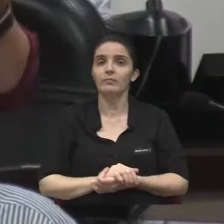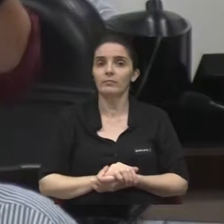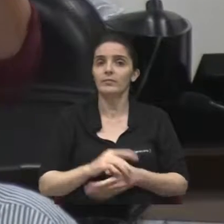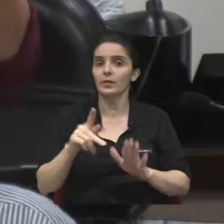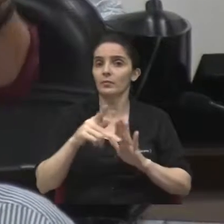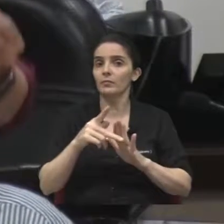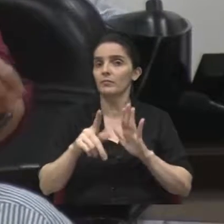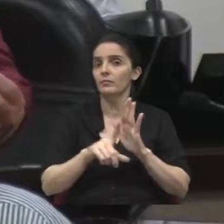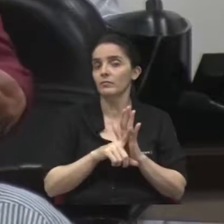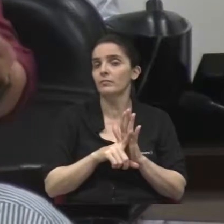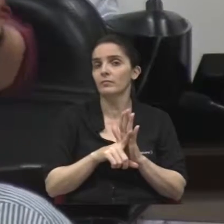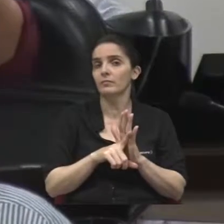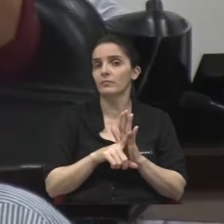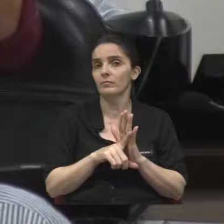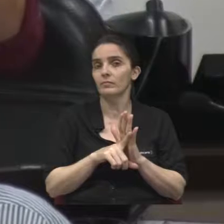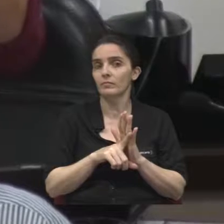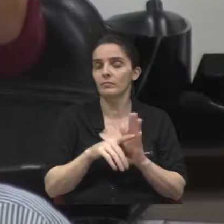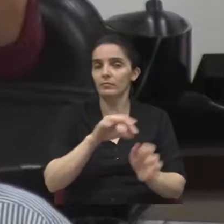em que o prefeito